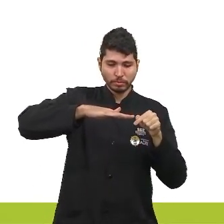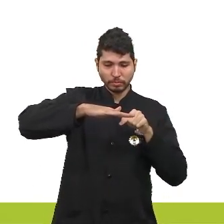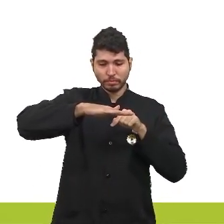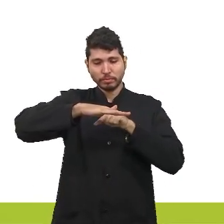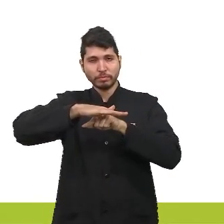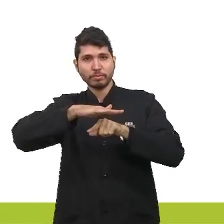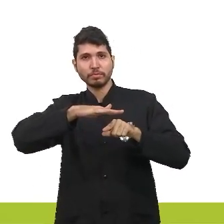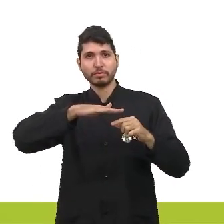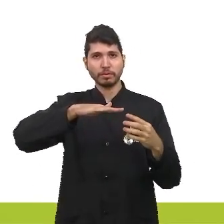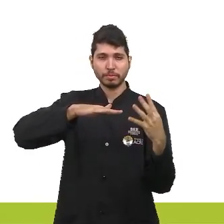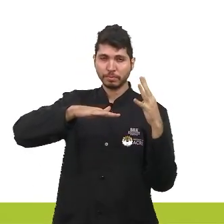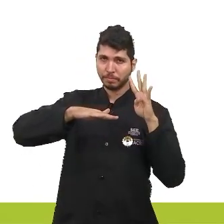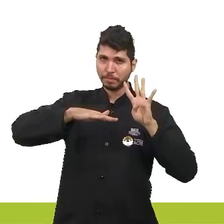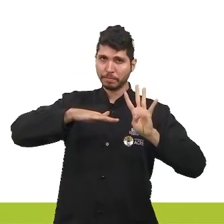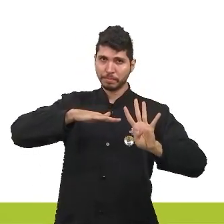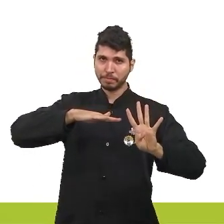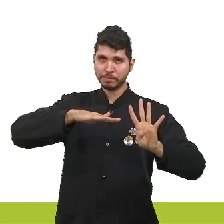sujo.